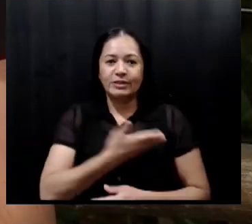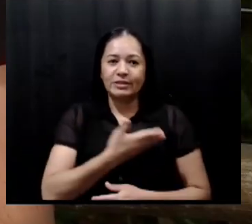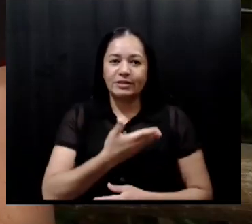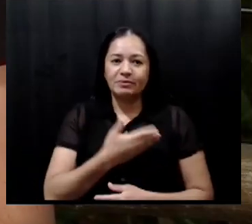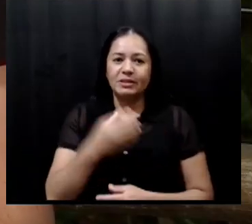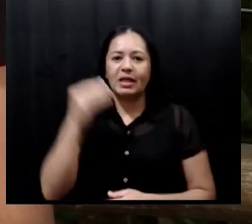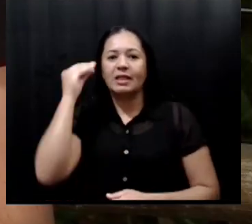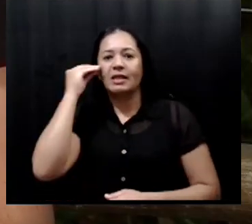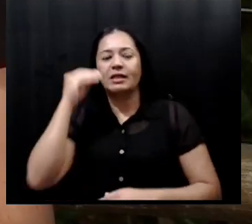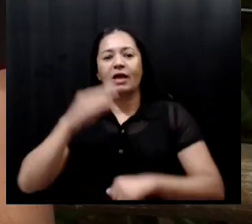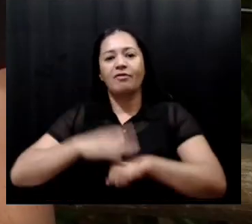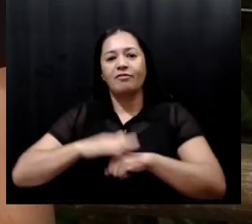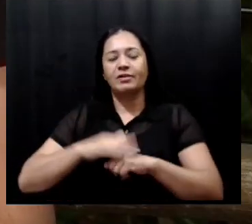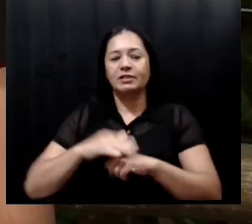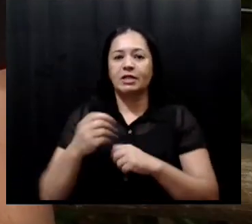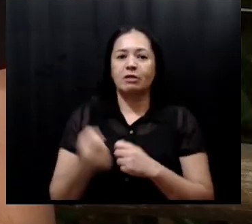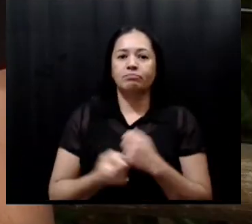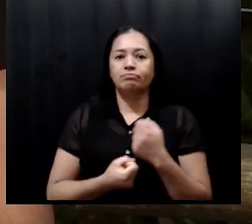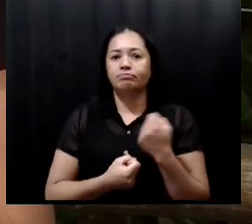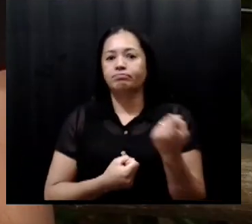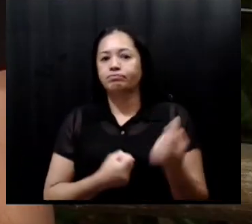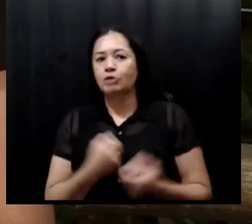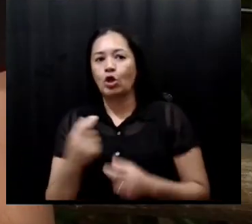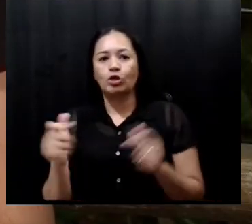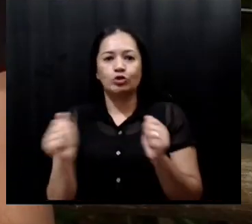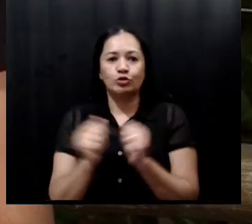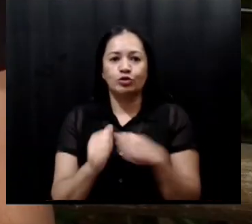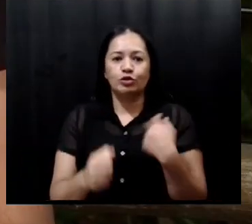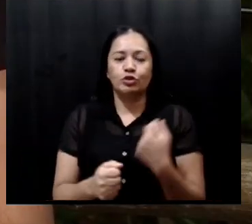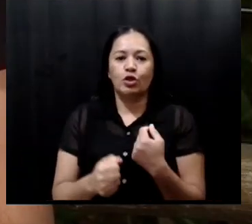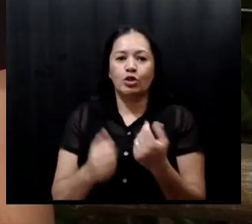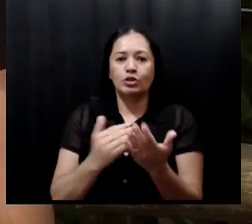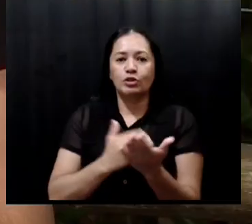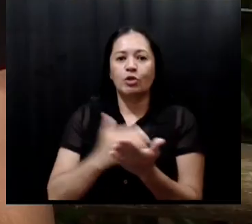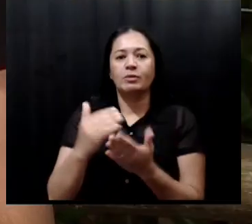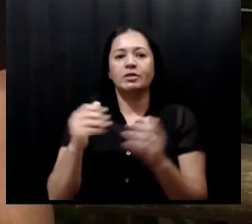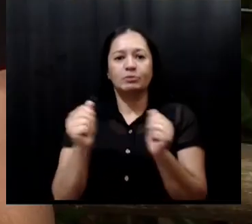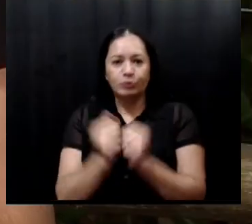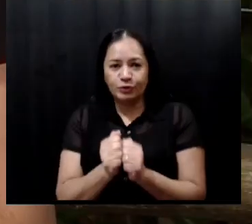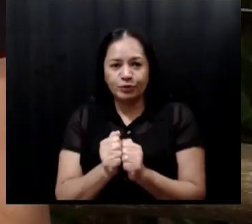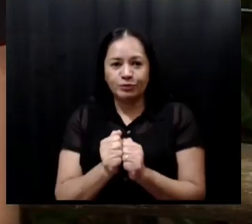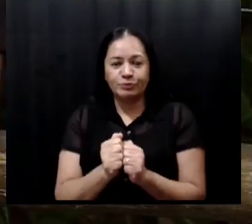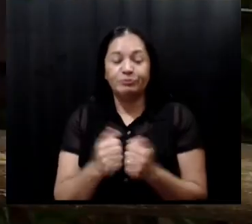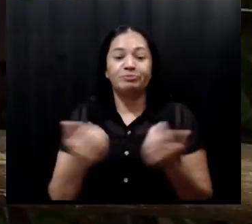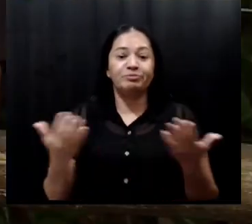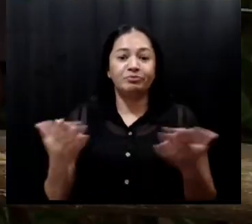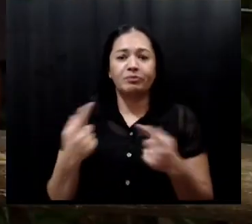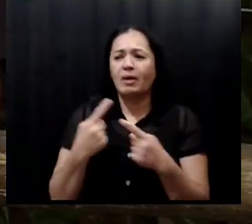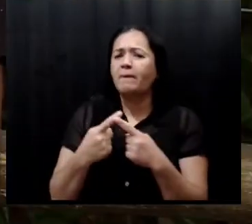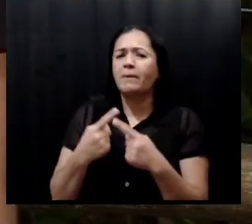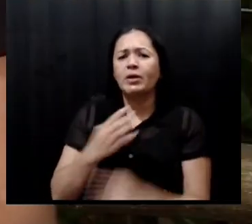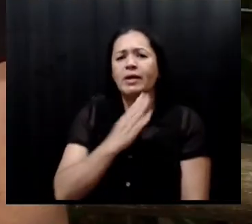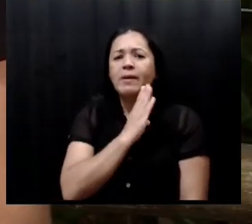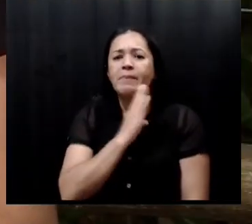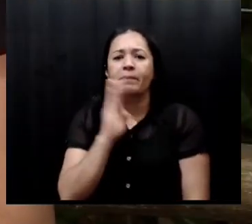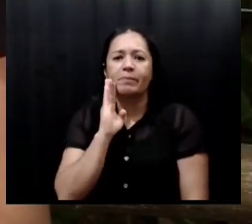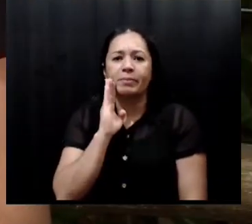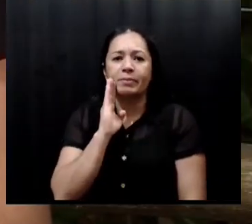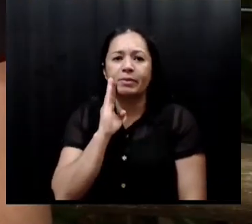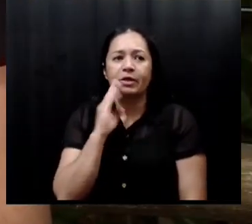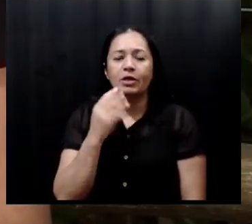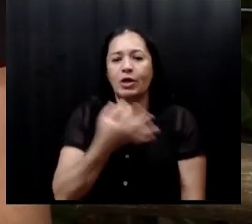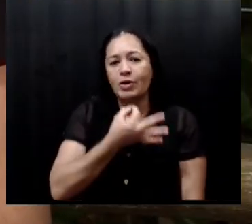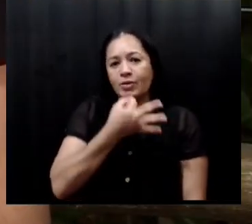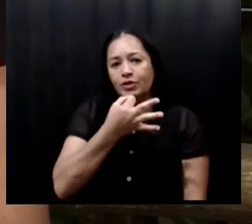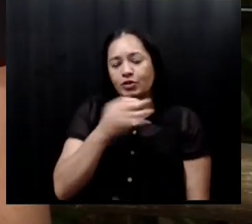junto? E foi então que surgiu a ideia de a gente abrir um negócio em conjunto. E por que bar? Eu acho que era o ambiente que a gente estava